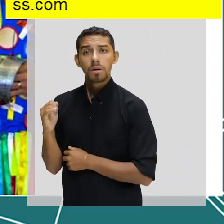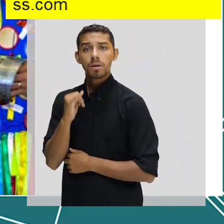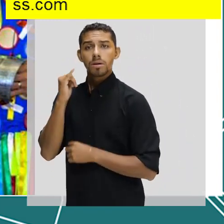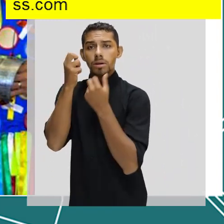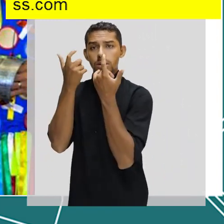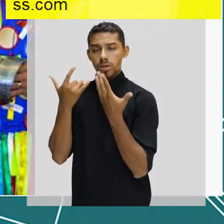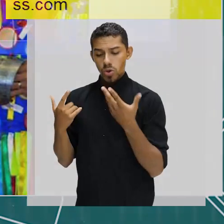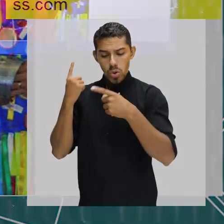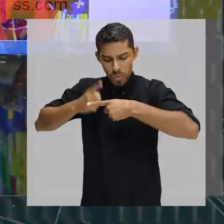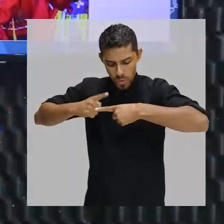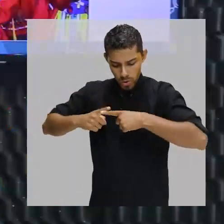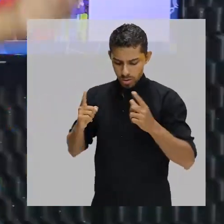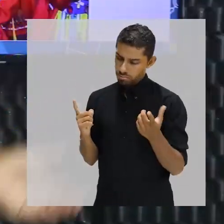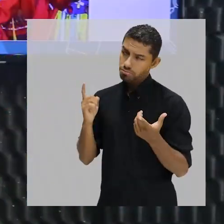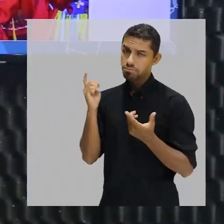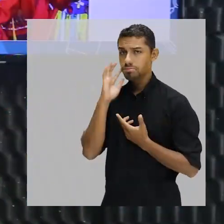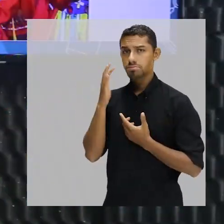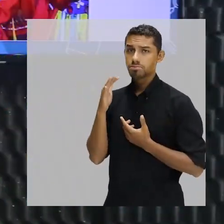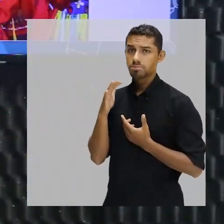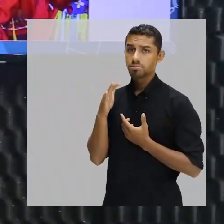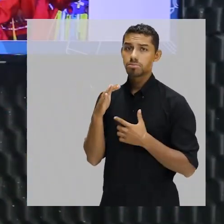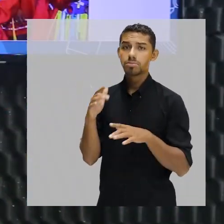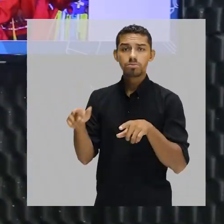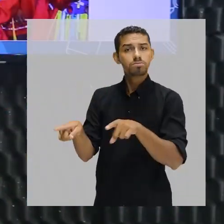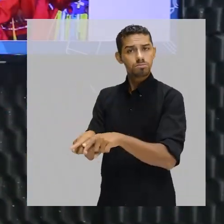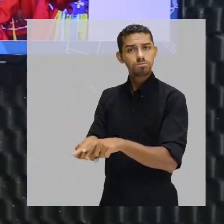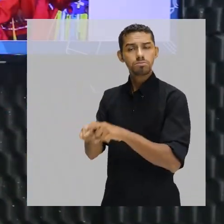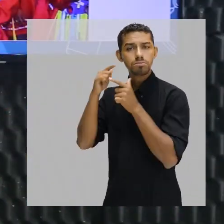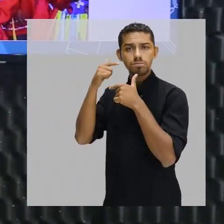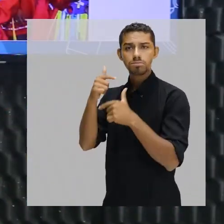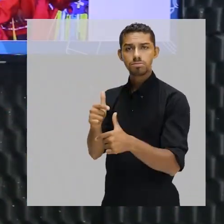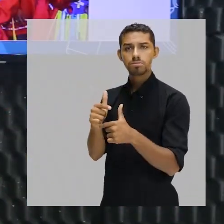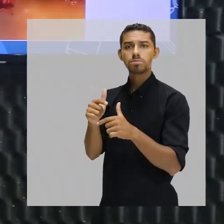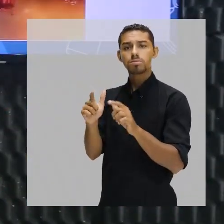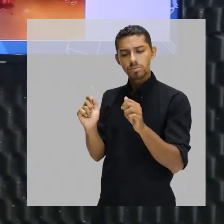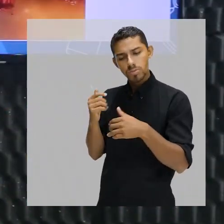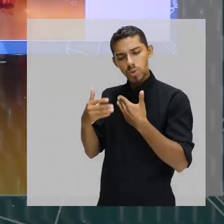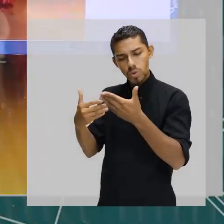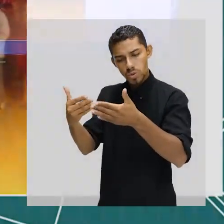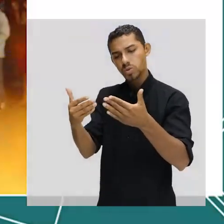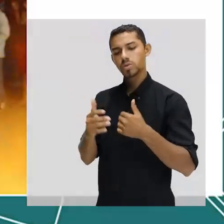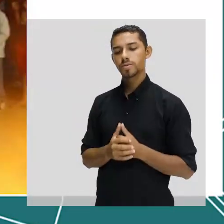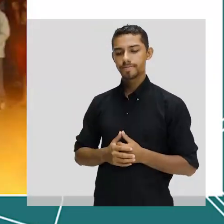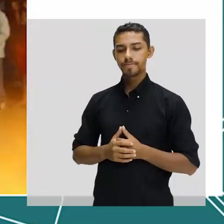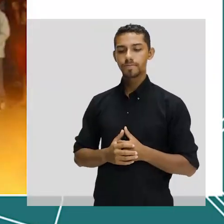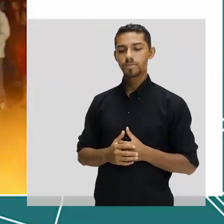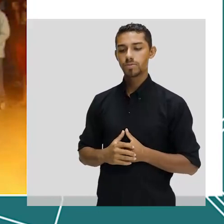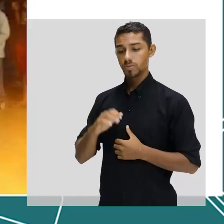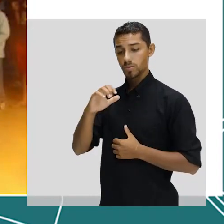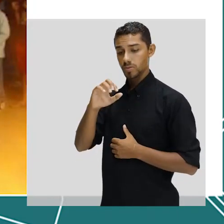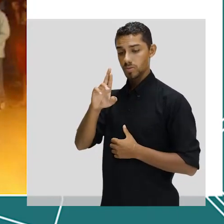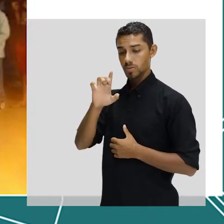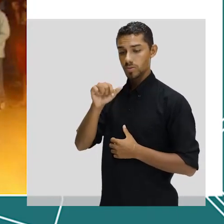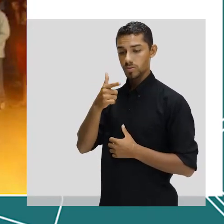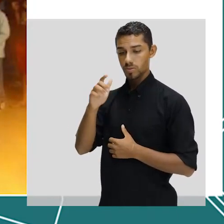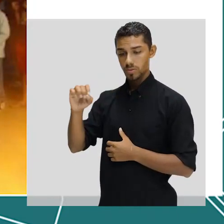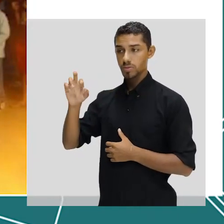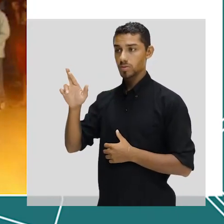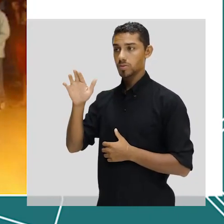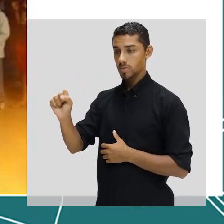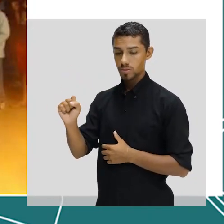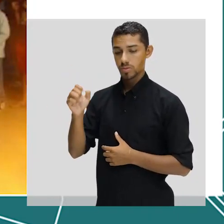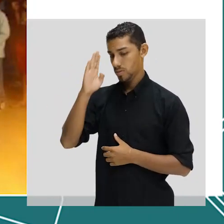referência. Por quê? Porque provavelmente essas crianças vão manter a tradição que muitas vezes é perdida ao longo do tempo. Cordão de Reis, onde os principais são o rei e